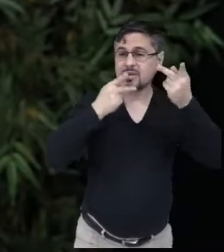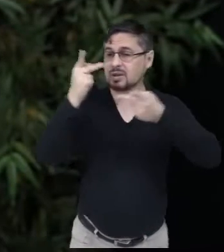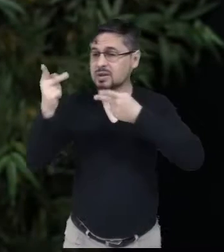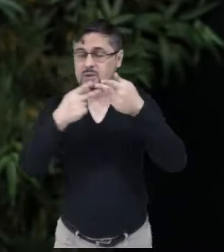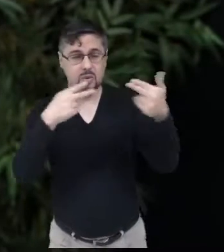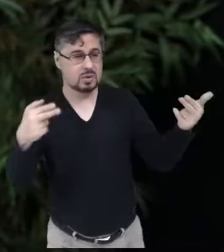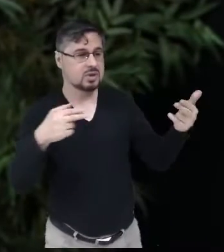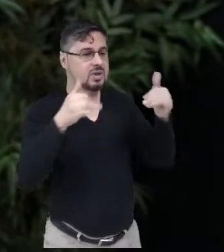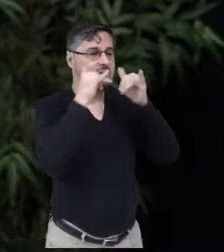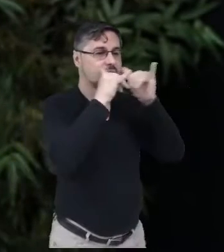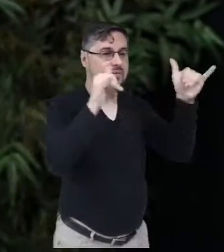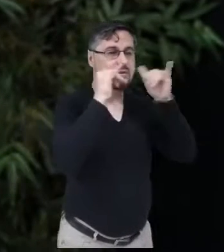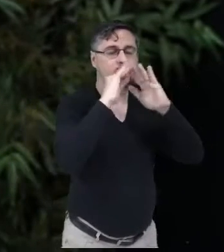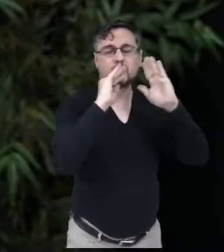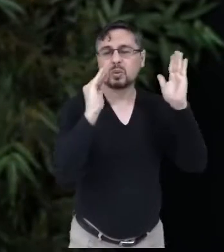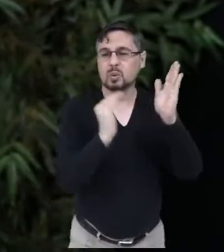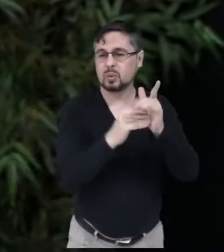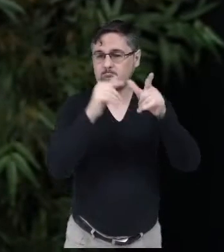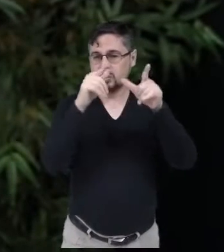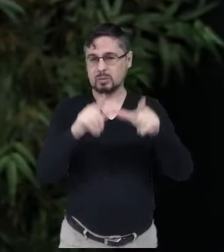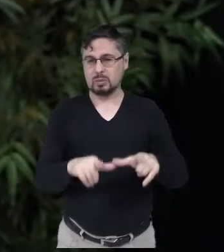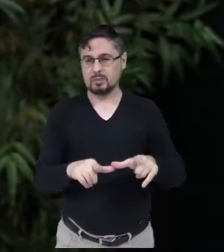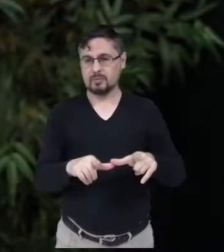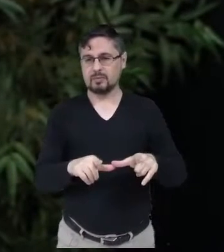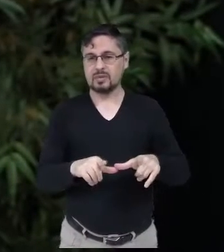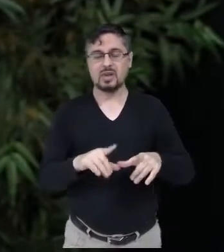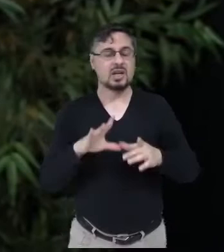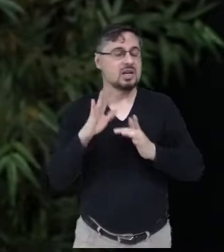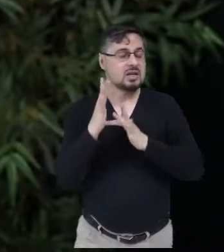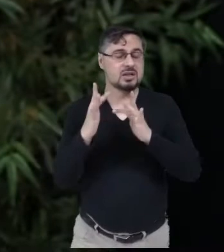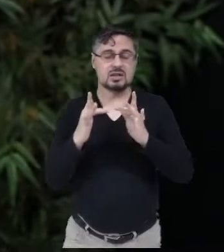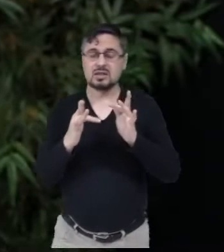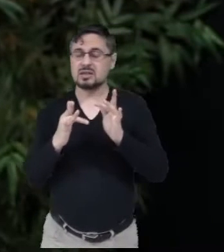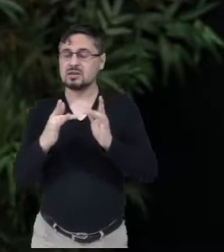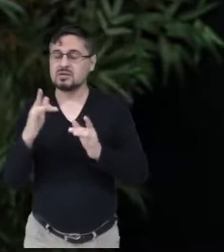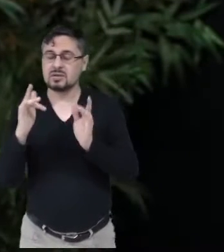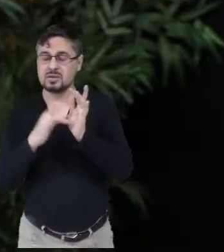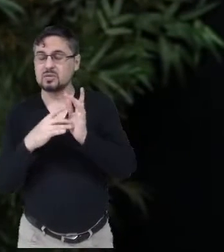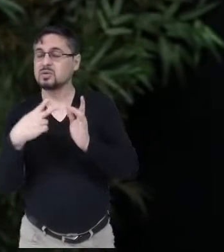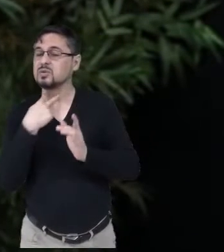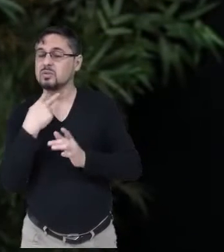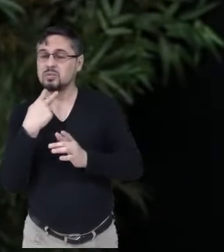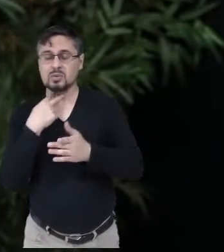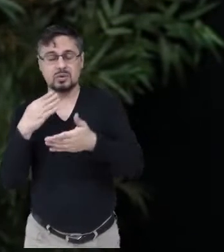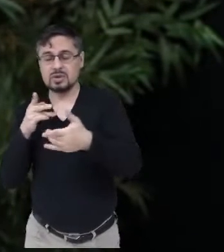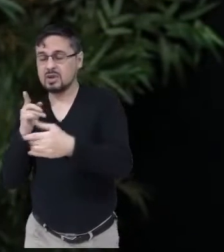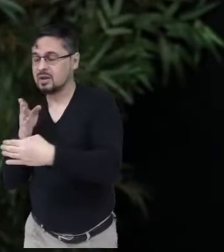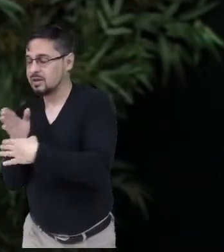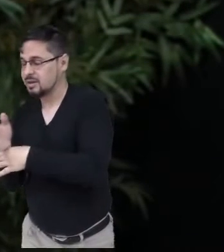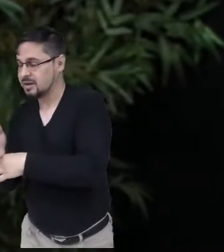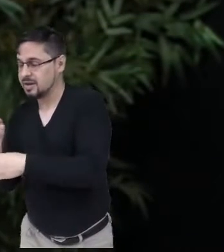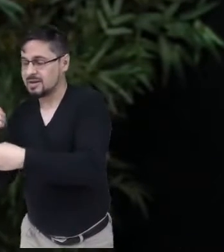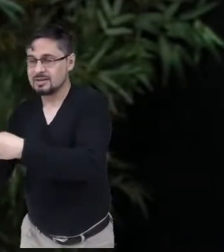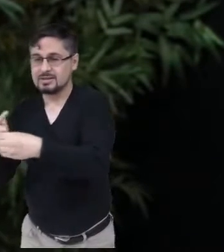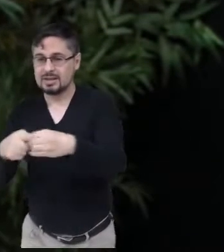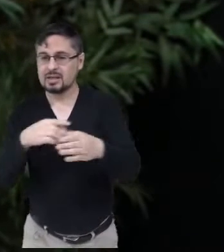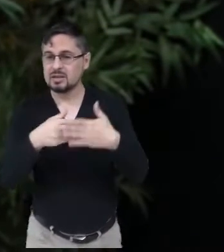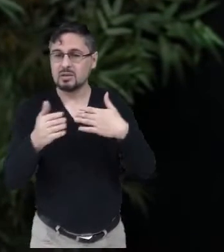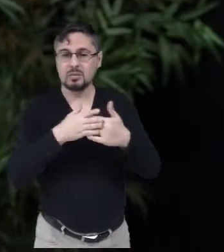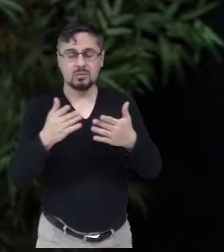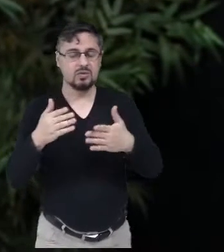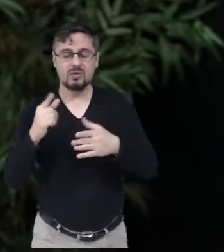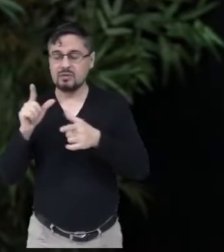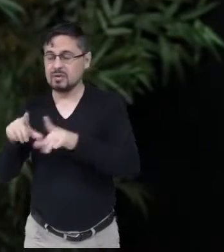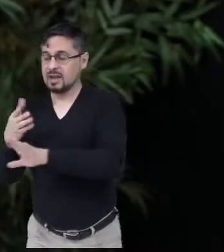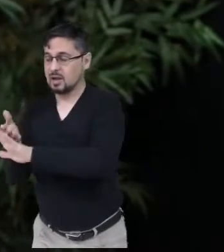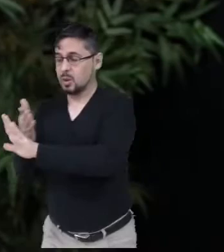e divulgá-lo por toda parte. Desse modo, Jesus não podia entrar abertamente numa cidade, mas ficava fora, em lugares desertos.